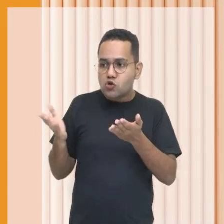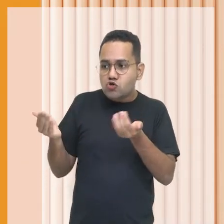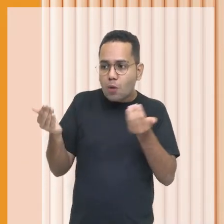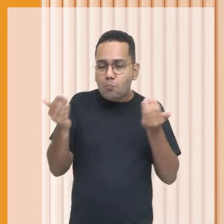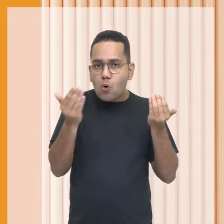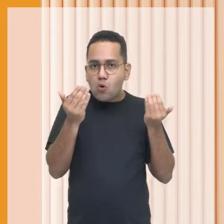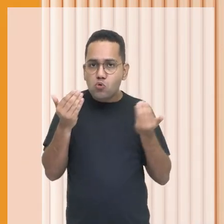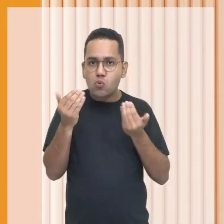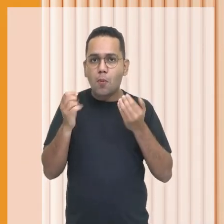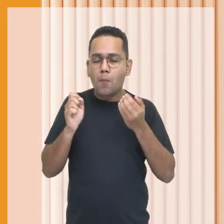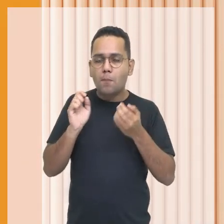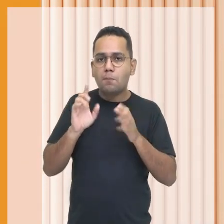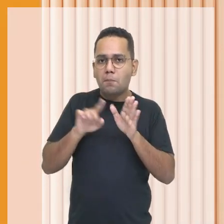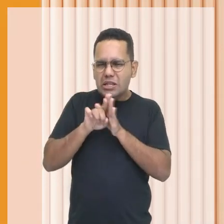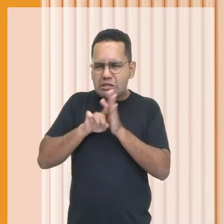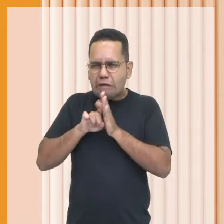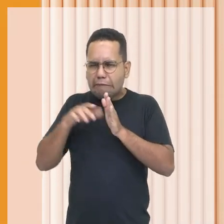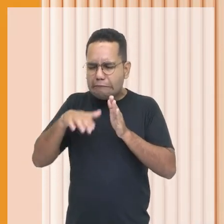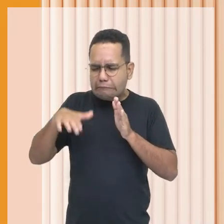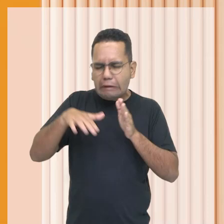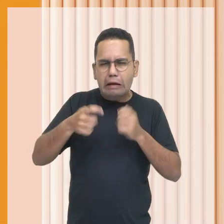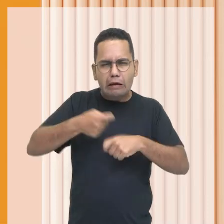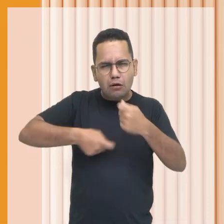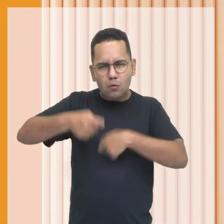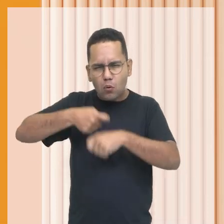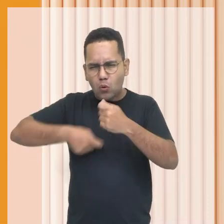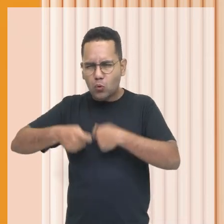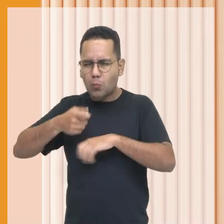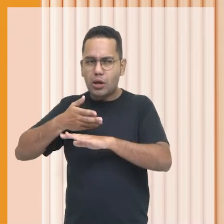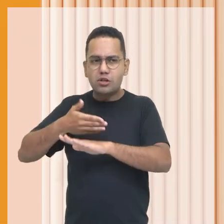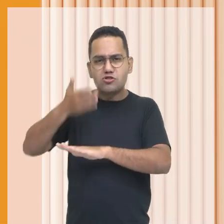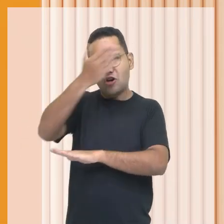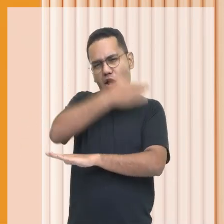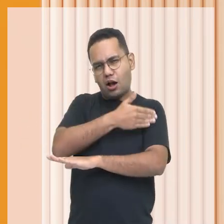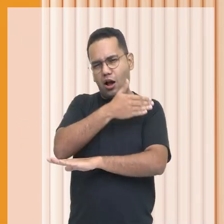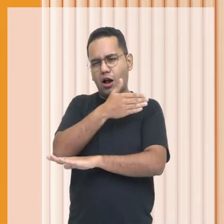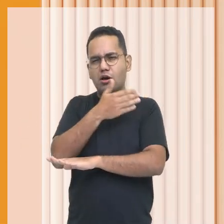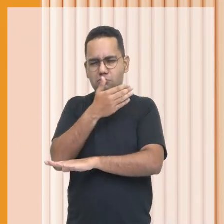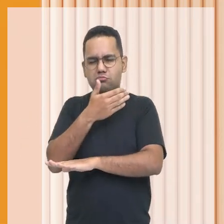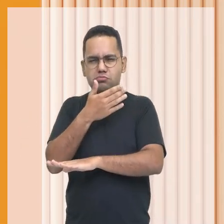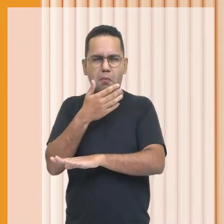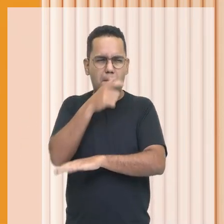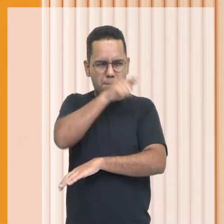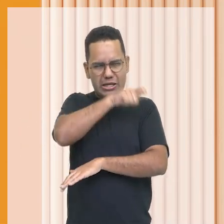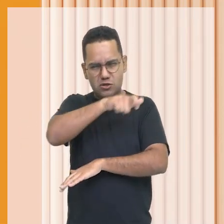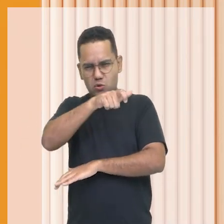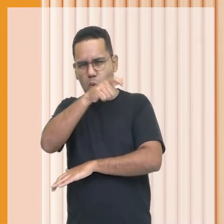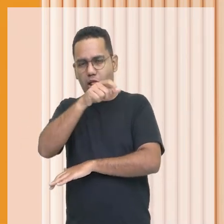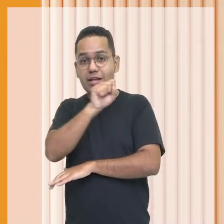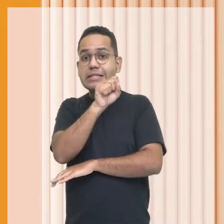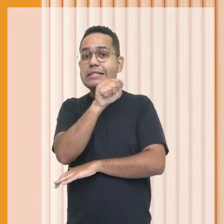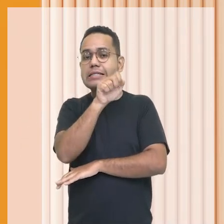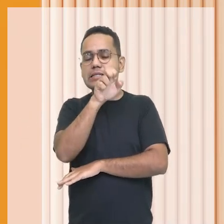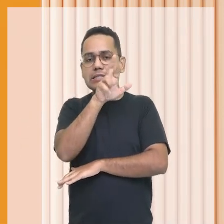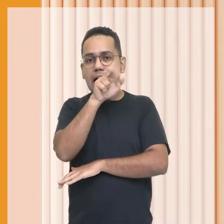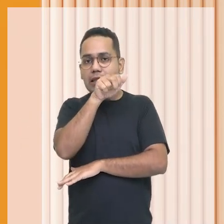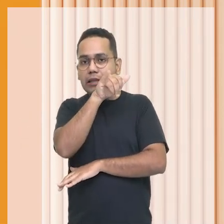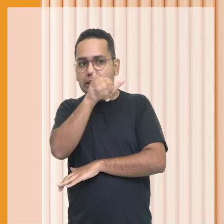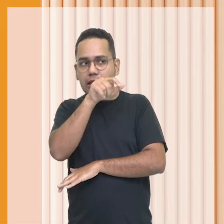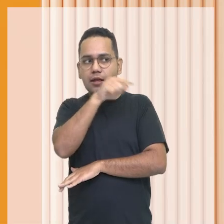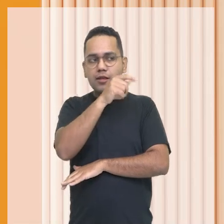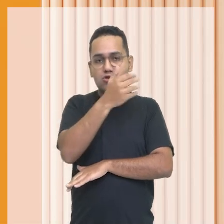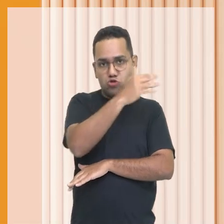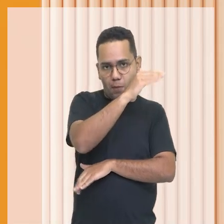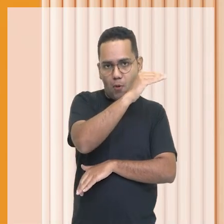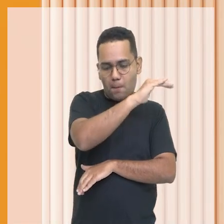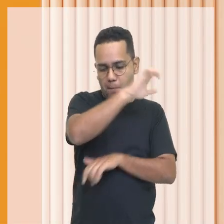inclusive pessoas que tinham trabalhado já no governo Sarney, nos planos que não tinham surtido efeito, mas que ele via potencial nessas pessoas para ajudar a reverter a